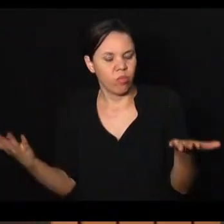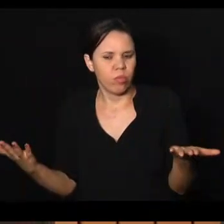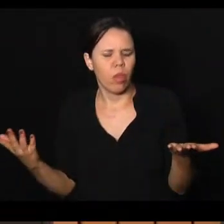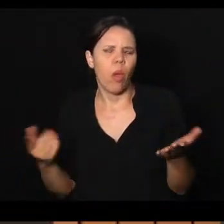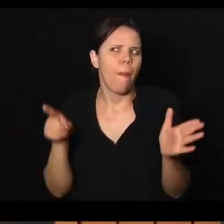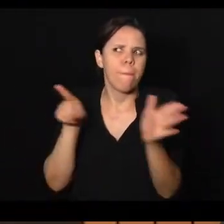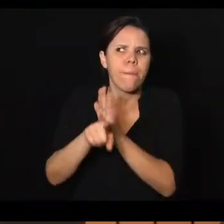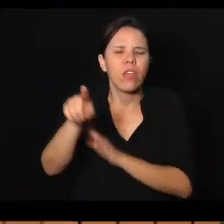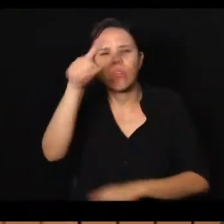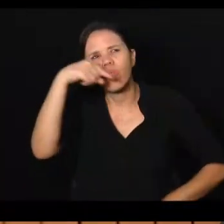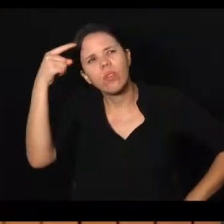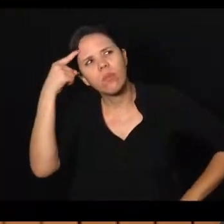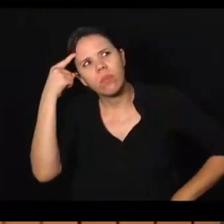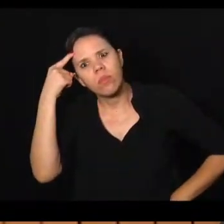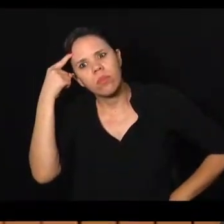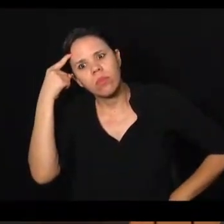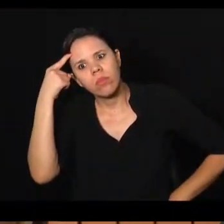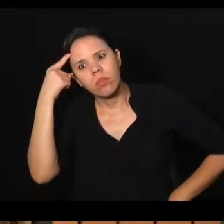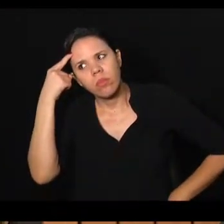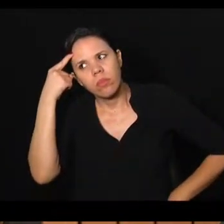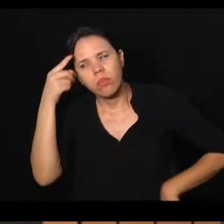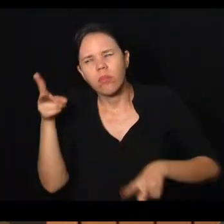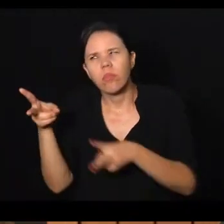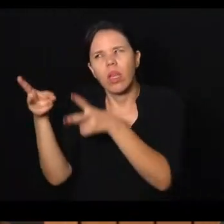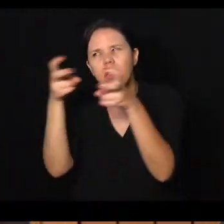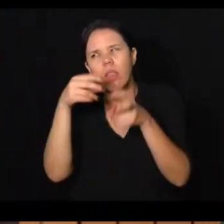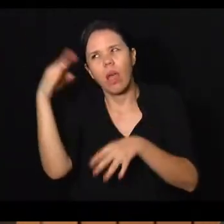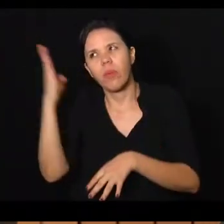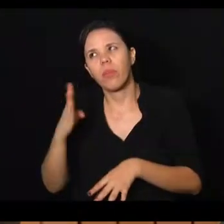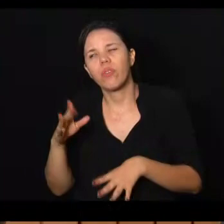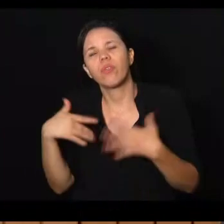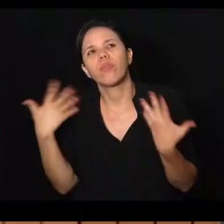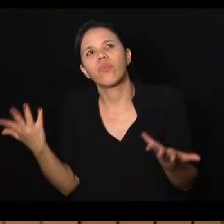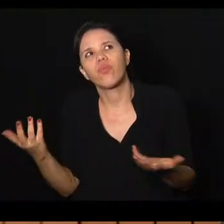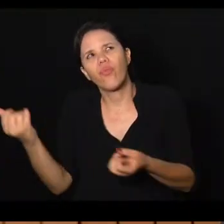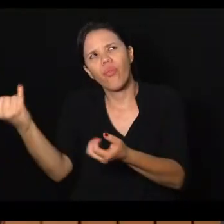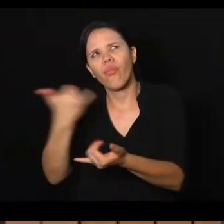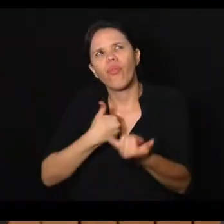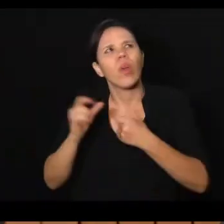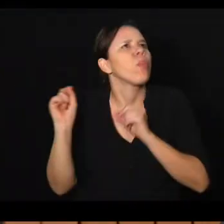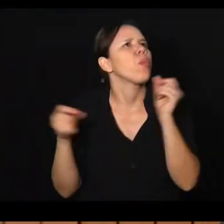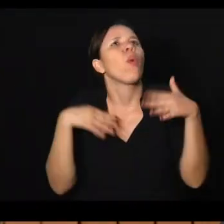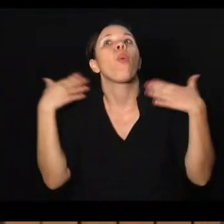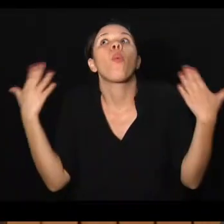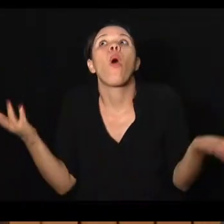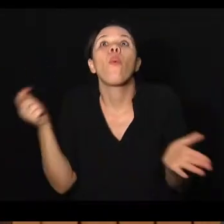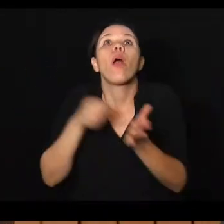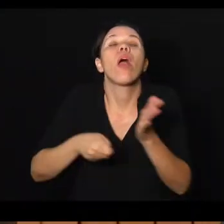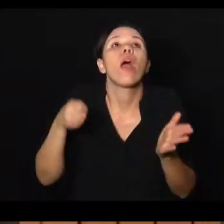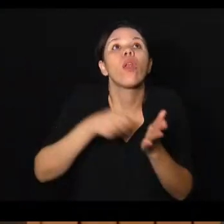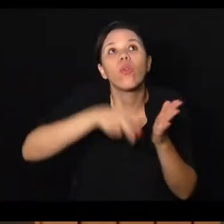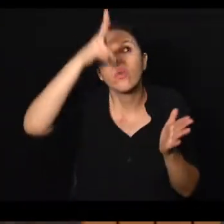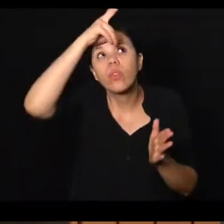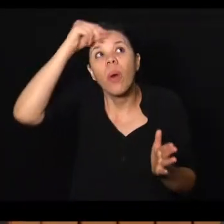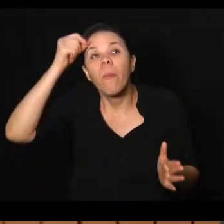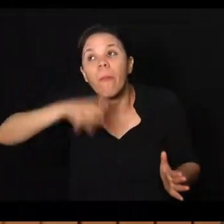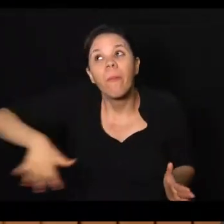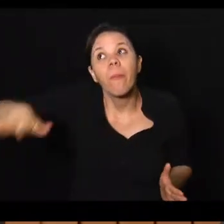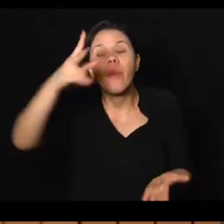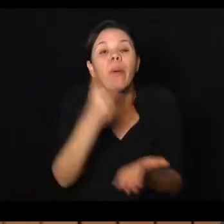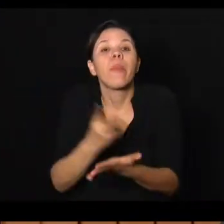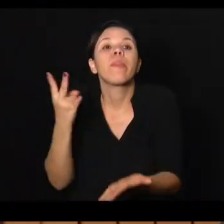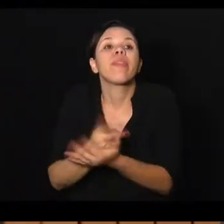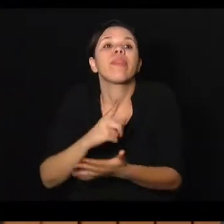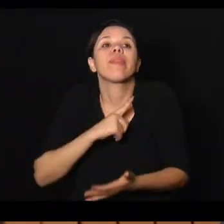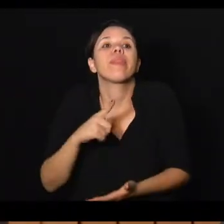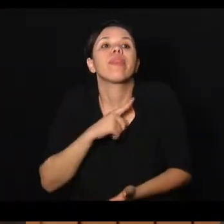quando os senhores olham para esta nação, digam para mim que políticas públicas permanentes